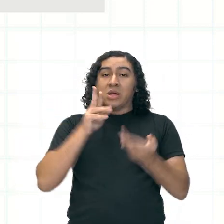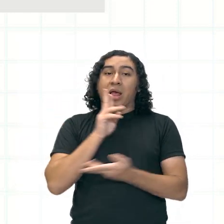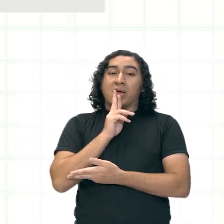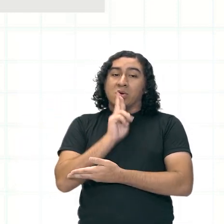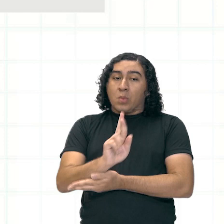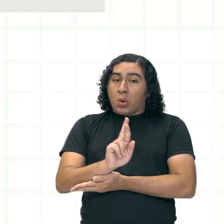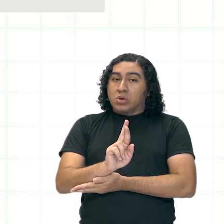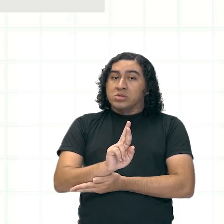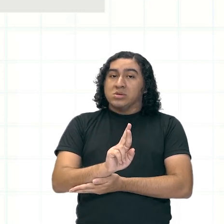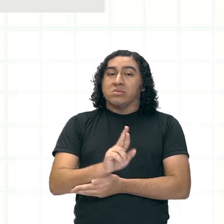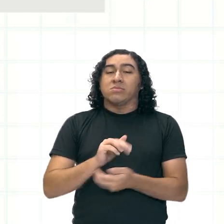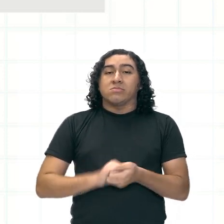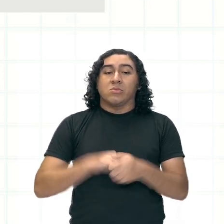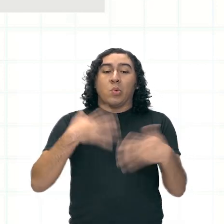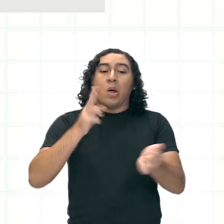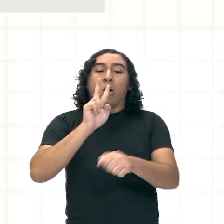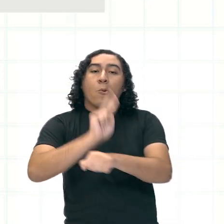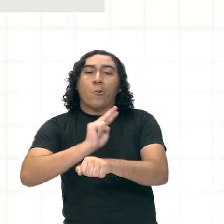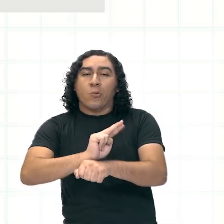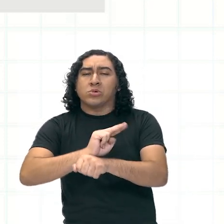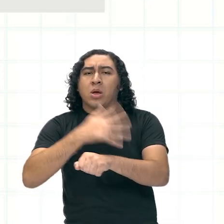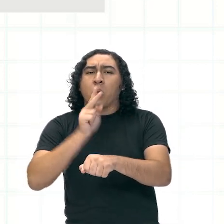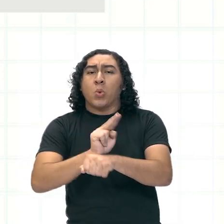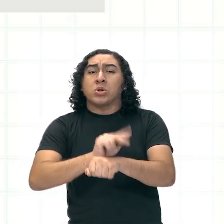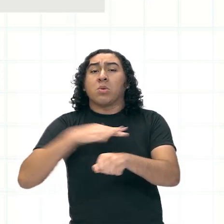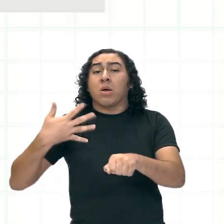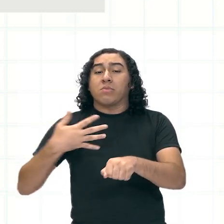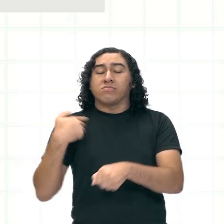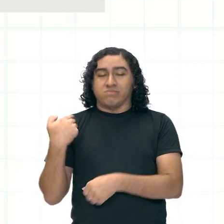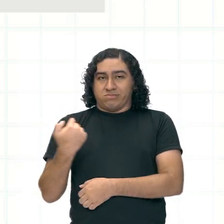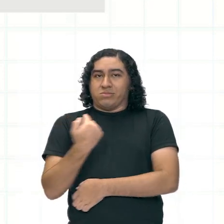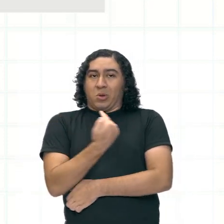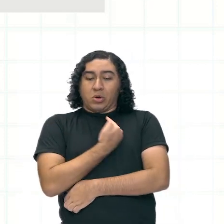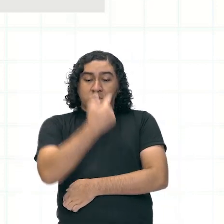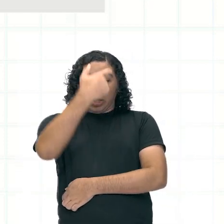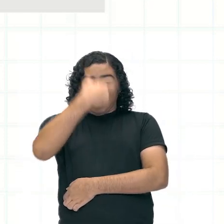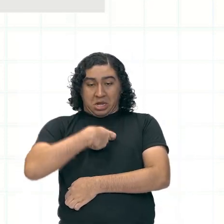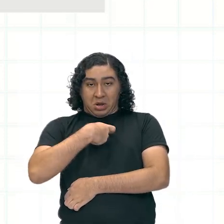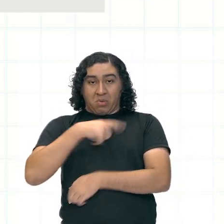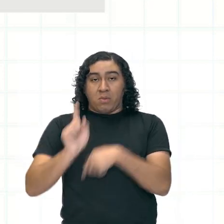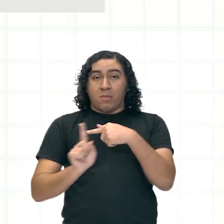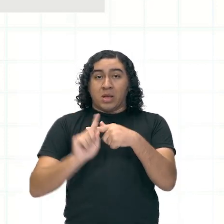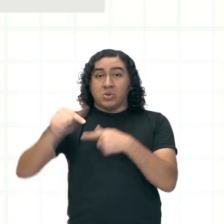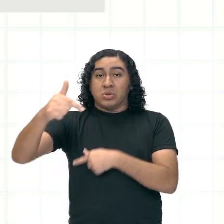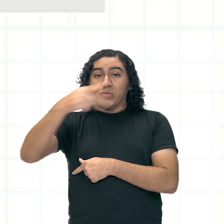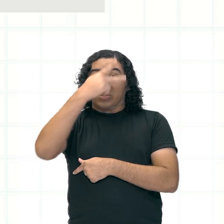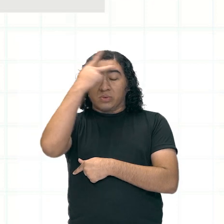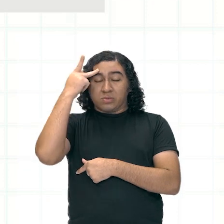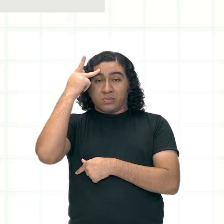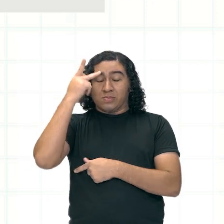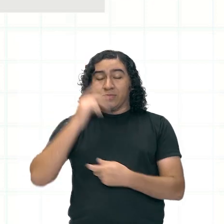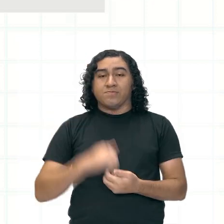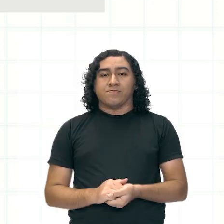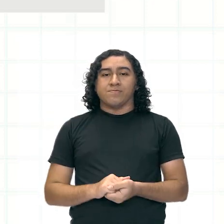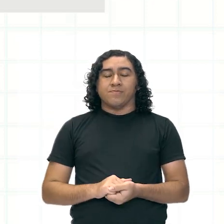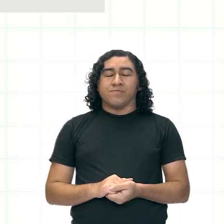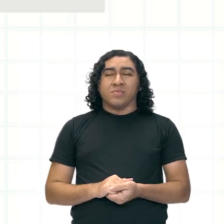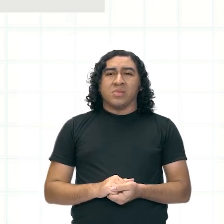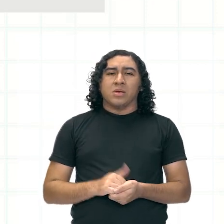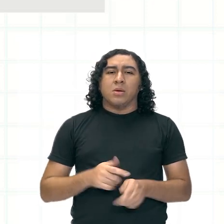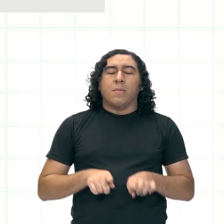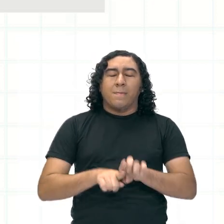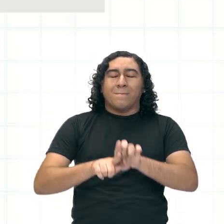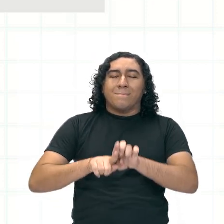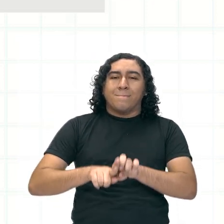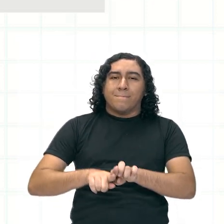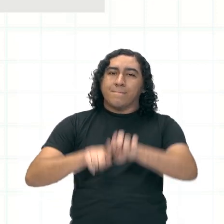pergunta aqui, quem preserva, olha só, nós, eu e outra pessoa. Agora, observem que esse